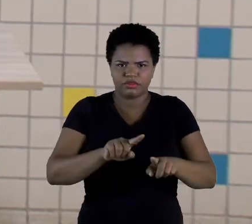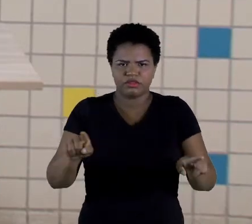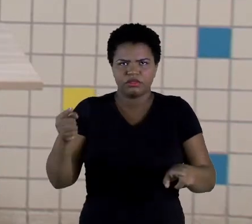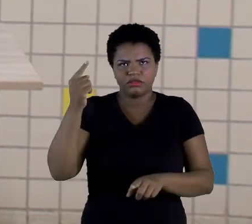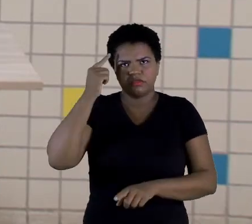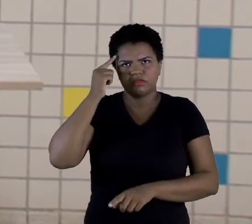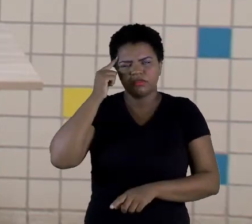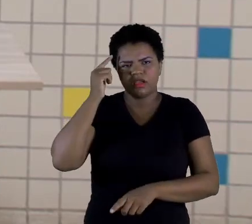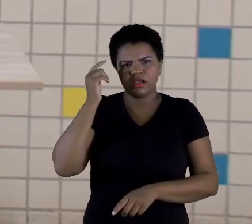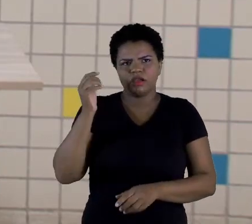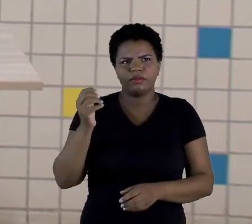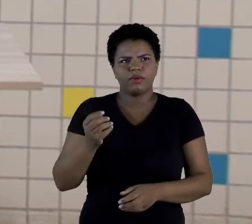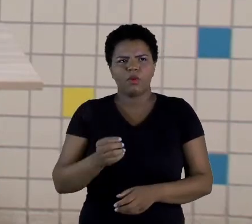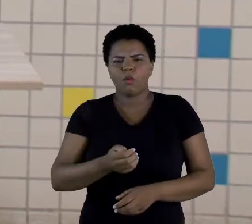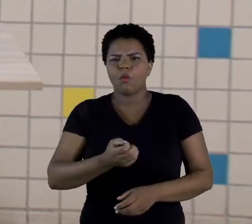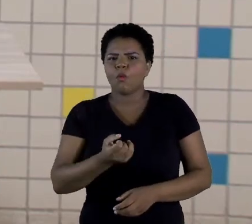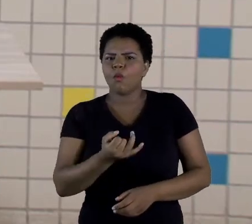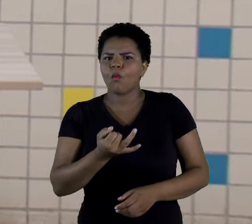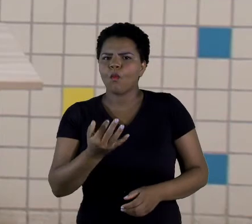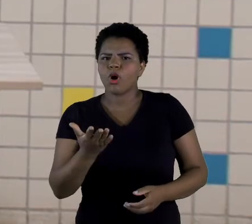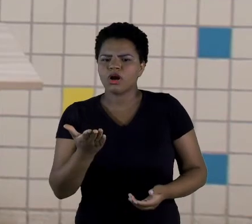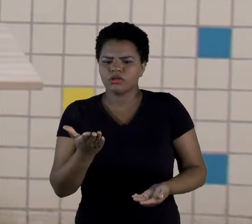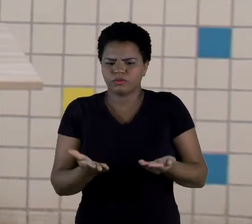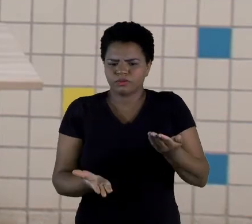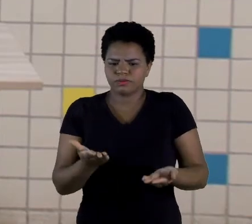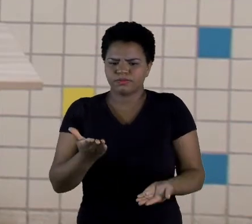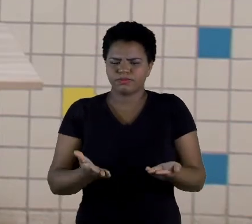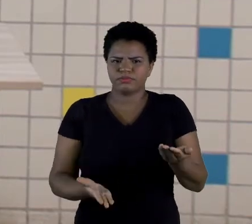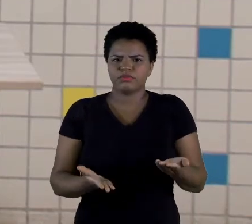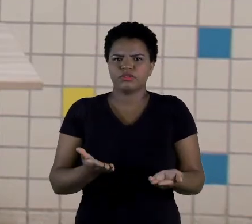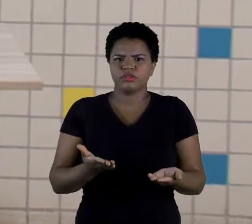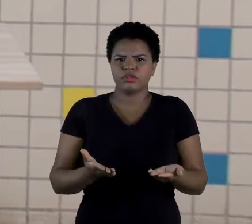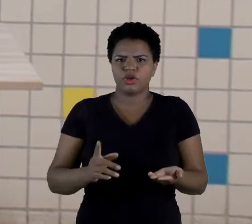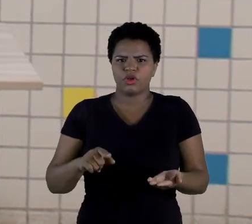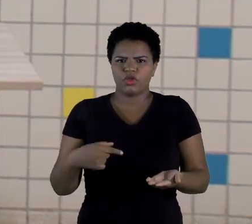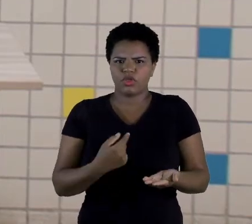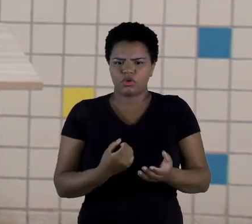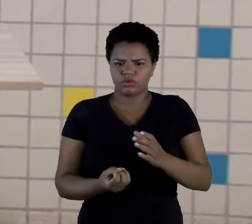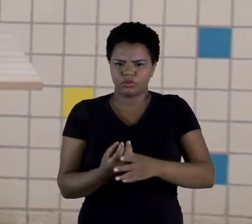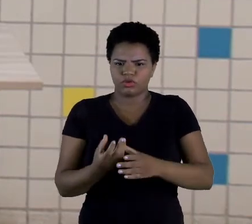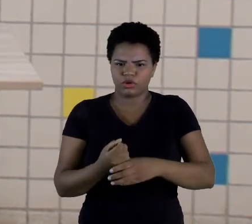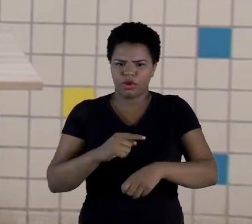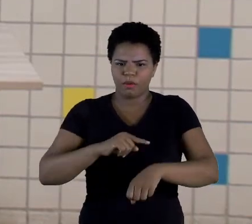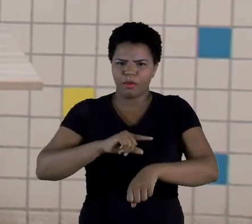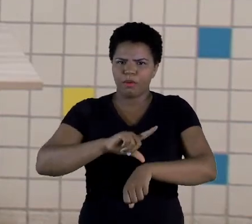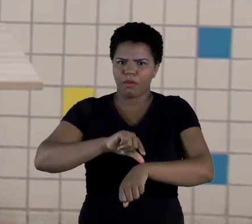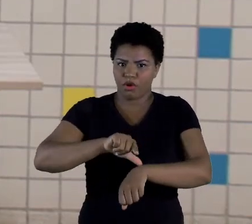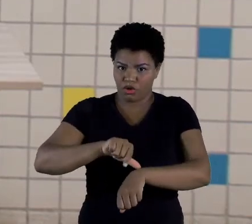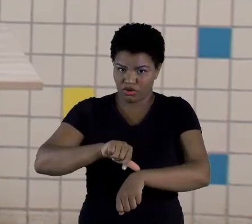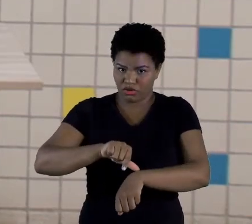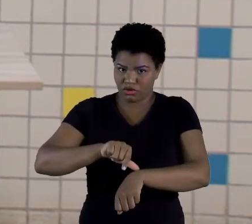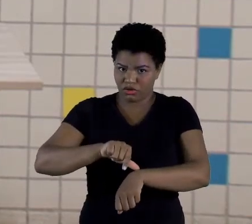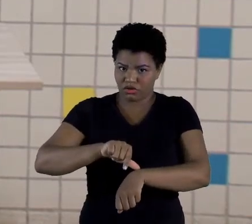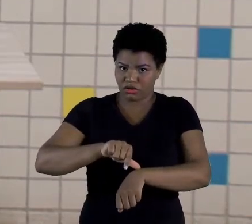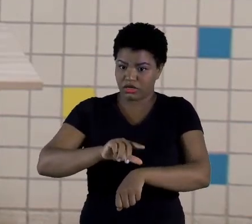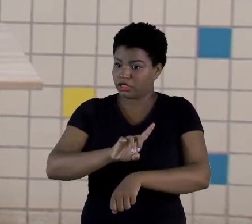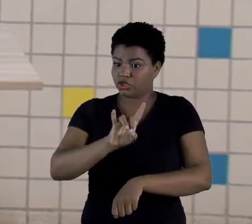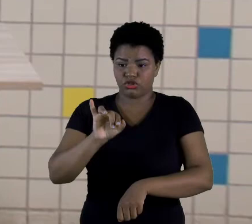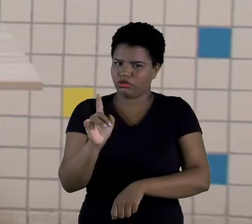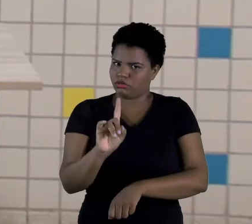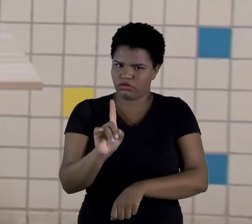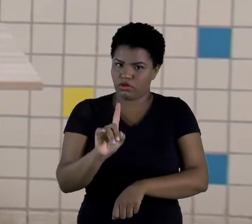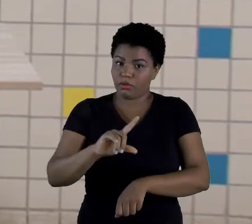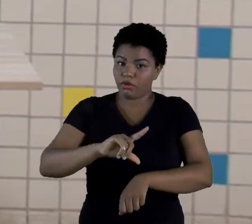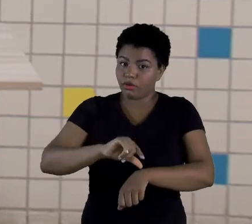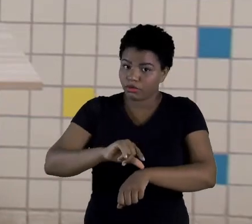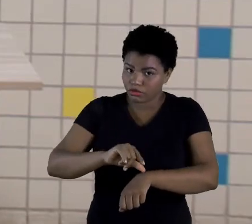quantas toneladas e toneladas de lixo nós produzimos por hora? Eu não vou falar nem o dia, é mesmo? Eu gostaria